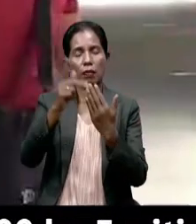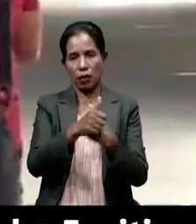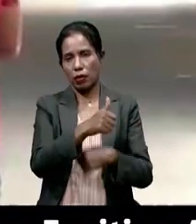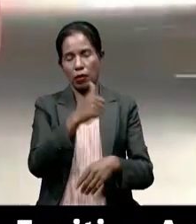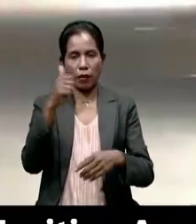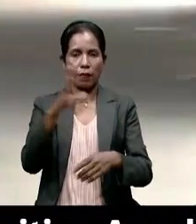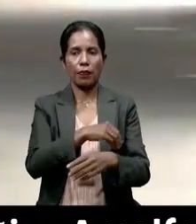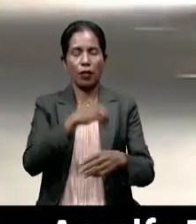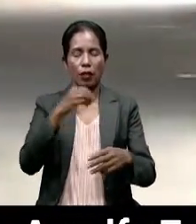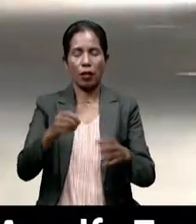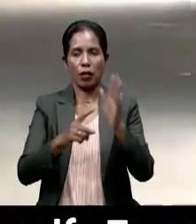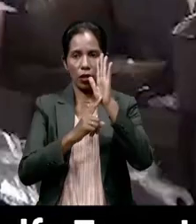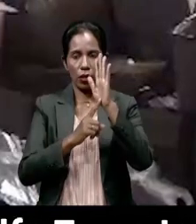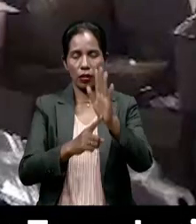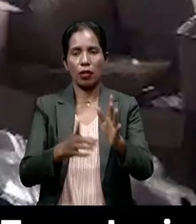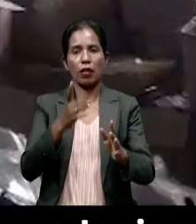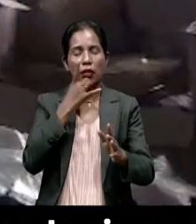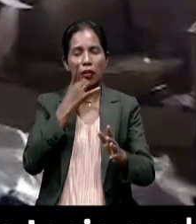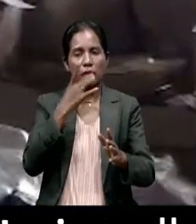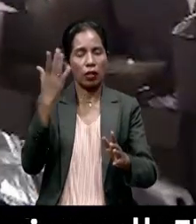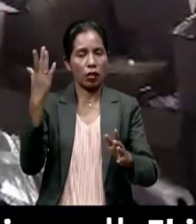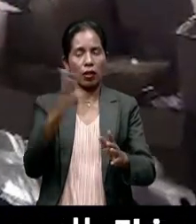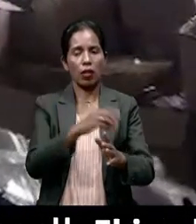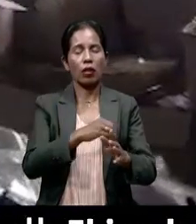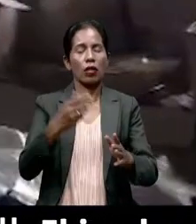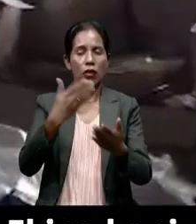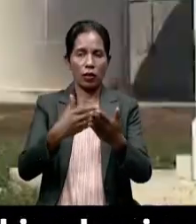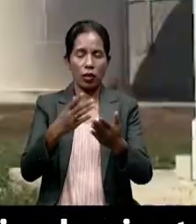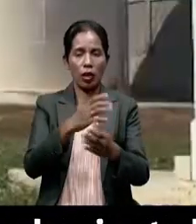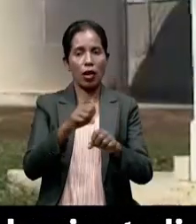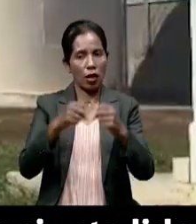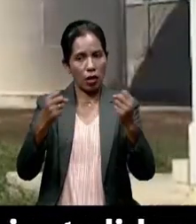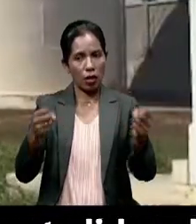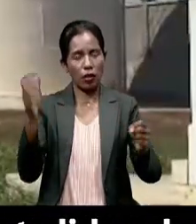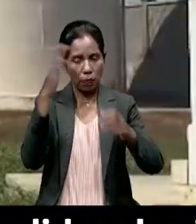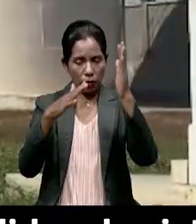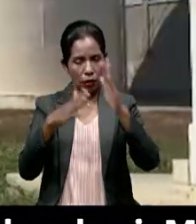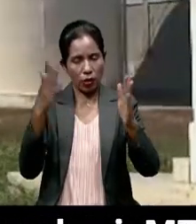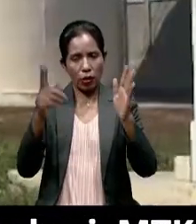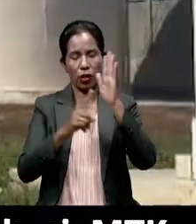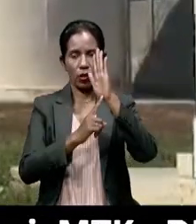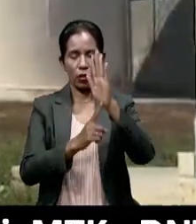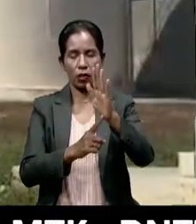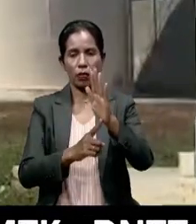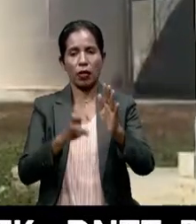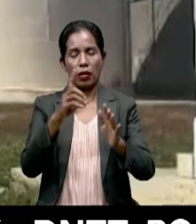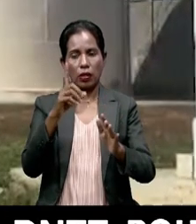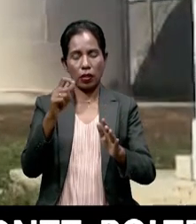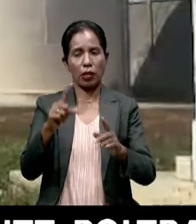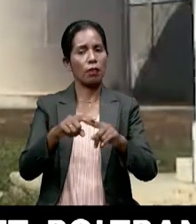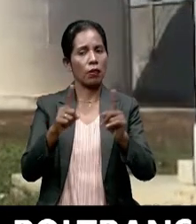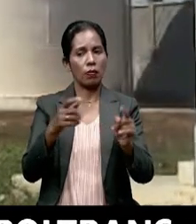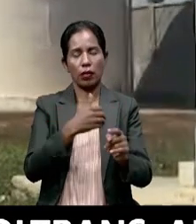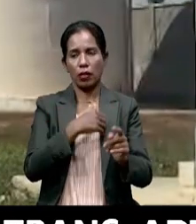isolator Centro Transformação Eletricidade e a Centro Logística Nacional avaria, no problema, né? Informa ona ba EDTLP, mas be se